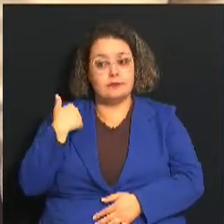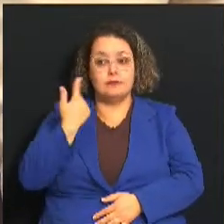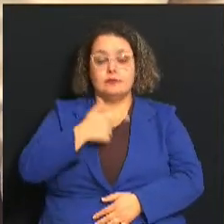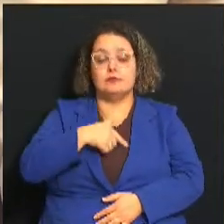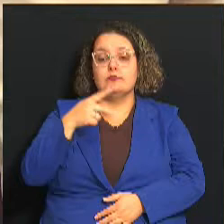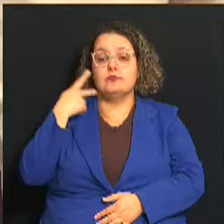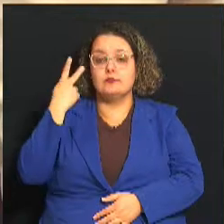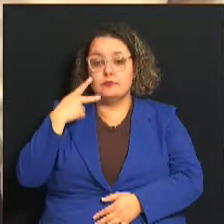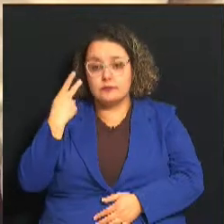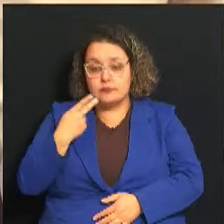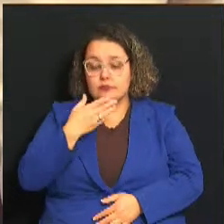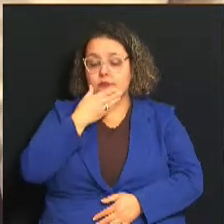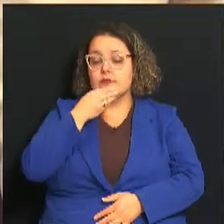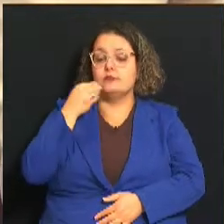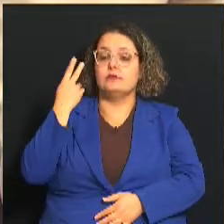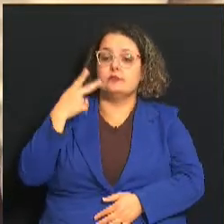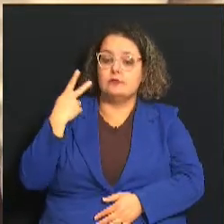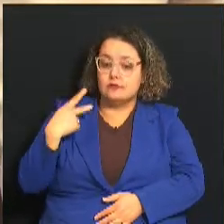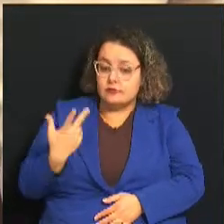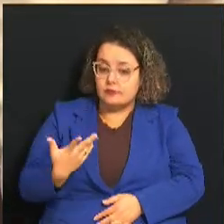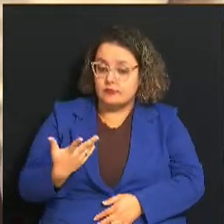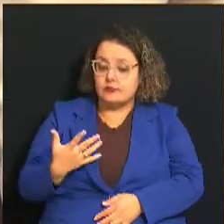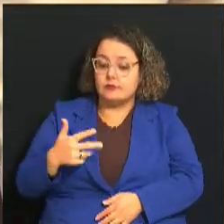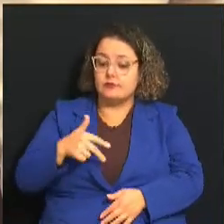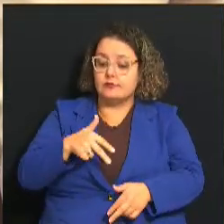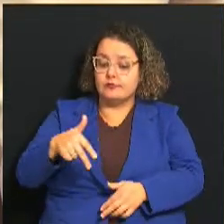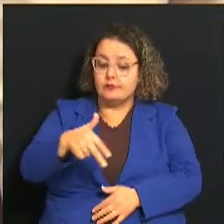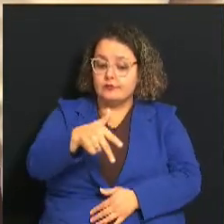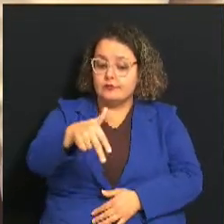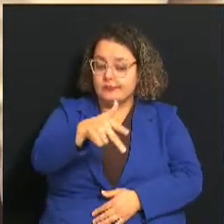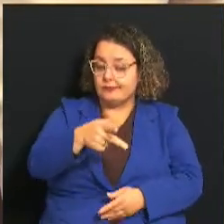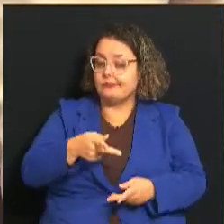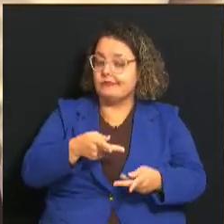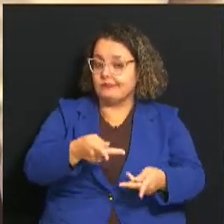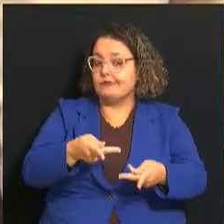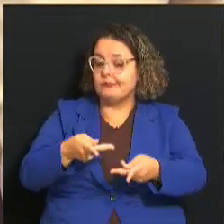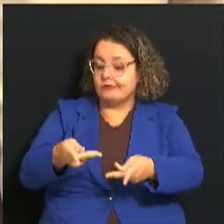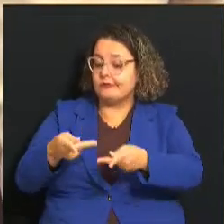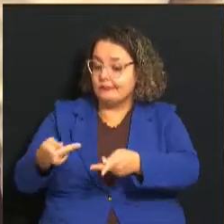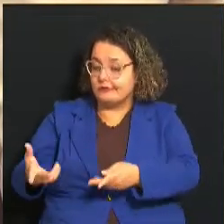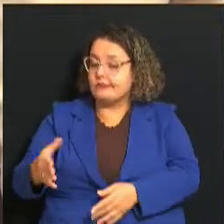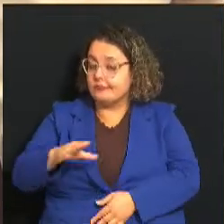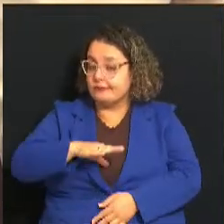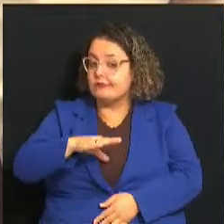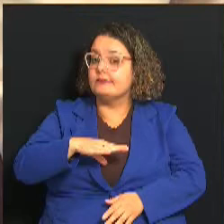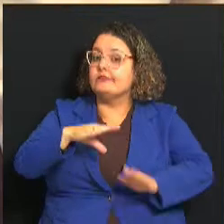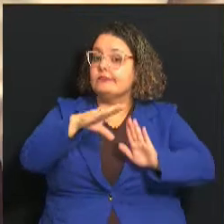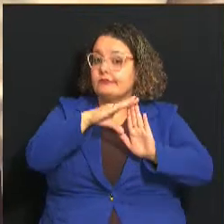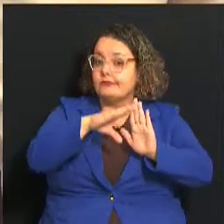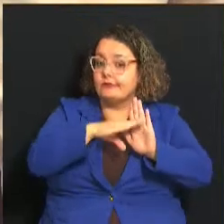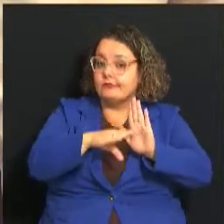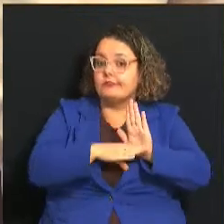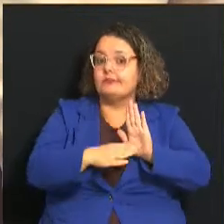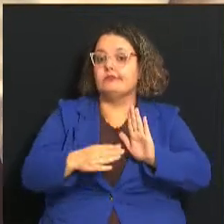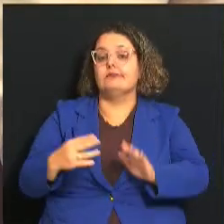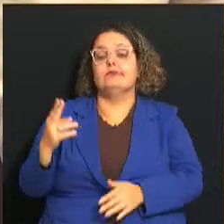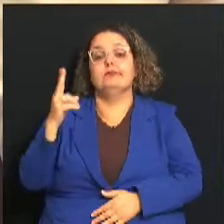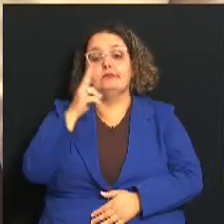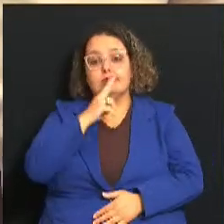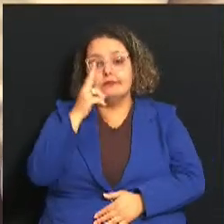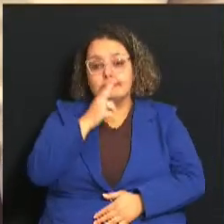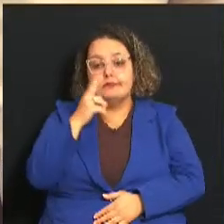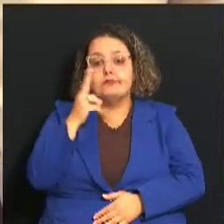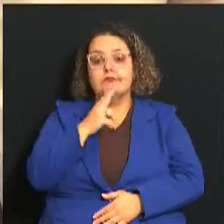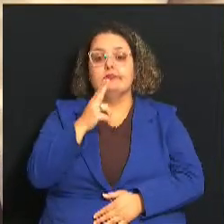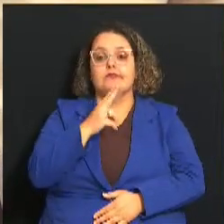que temos andado pela cidade, a gente sabe o quanto essa pauta ela é urgente